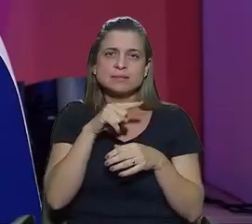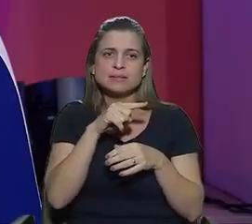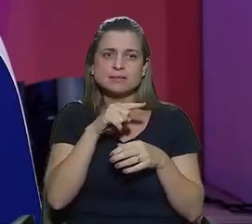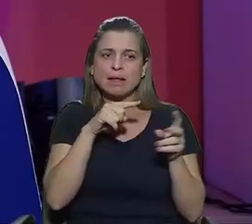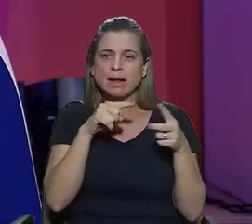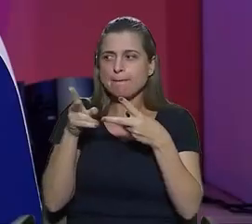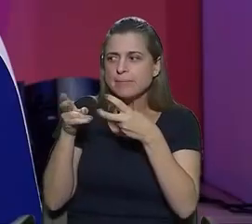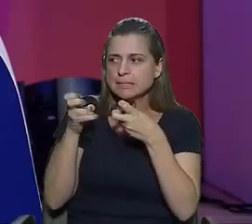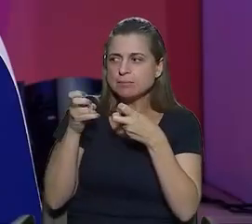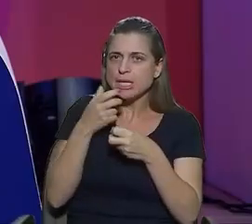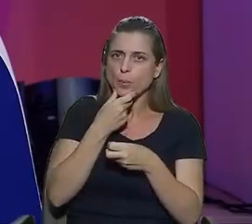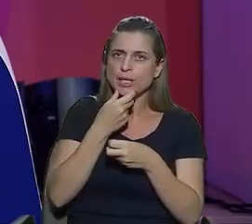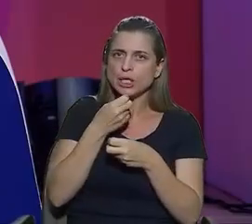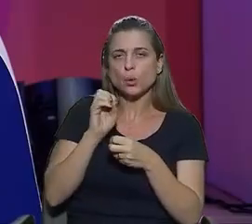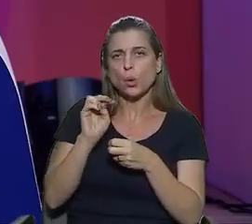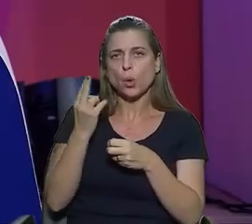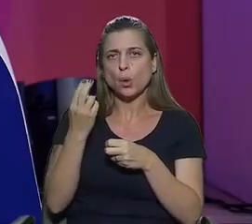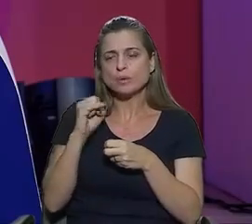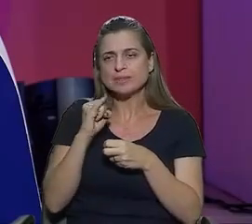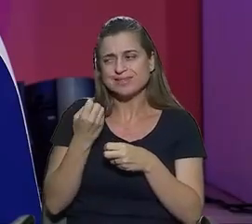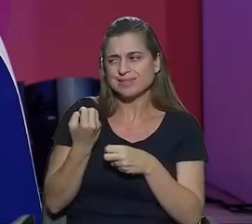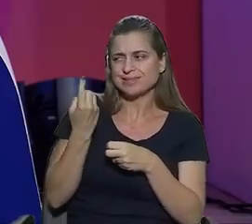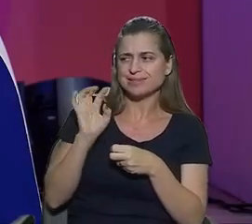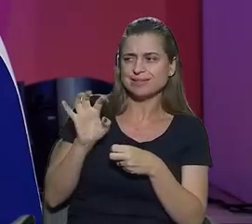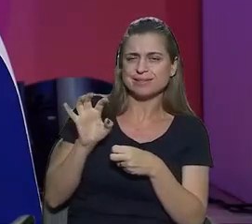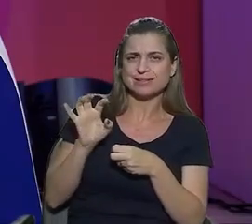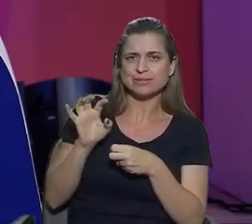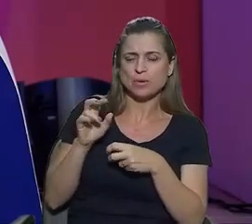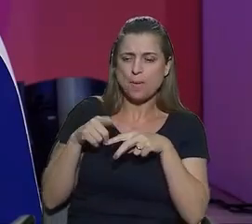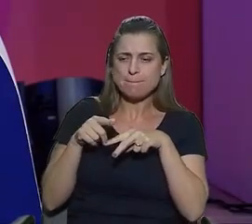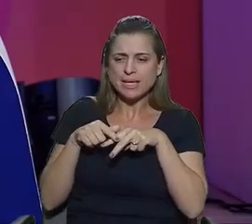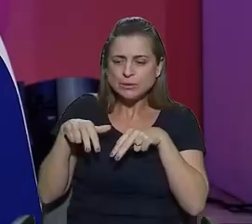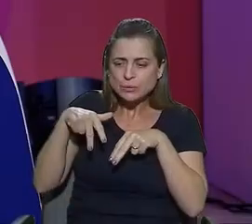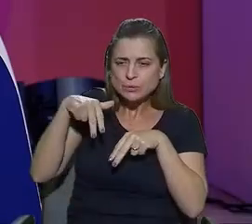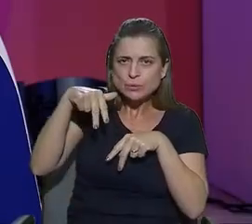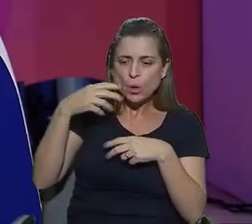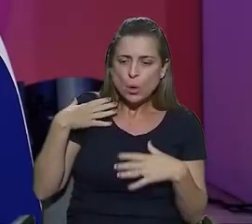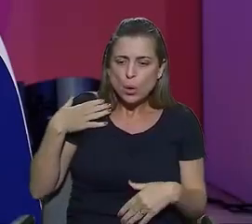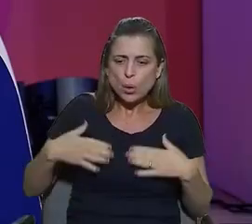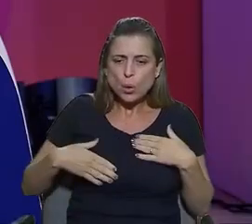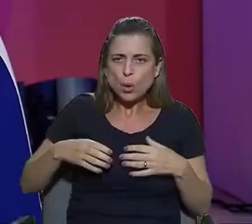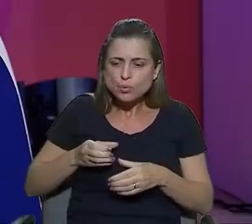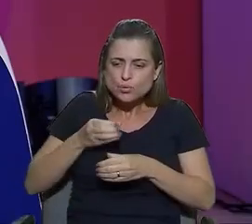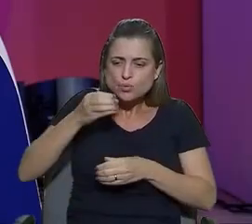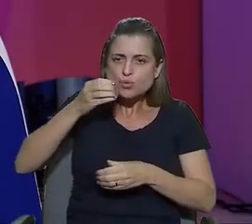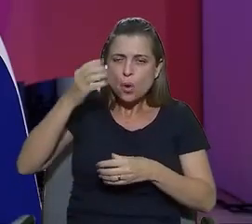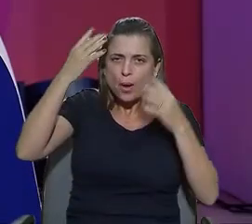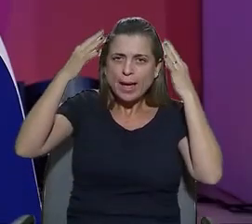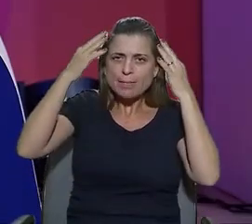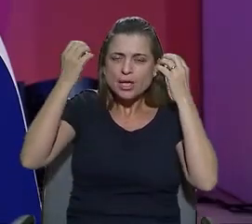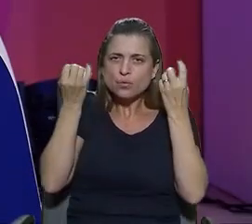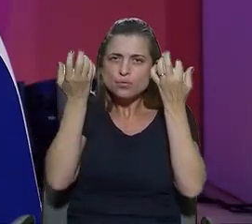reparavam que eu era um menino, ou se me olhavam com esquisitice ambulante de pernas de pinça e corpo de bambu com aqueles cabelos de fogo